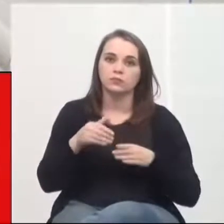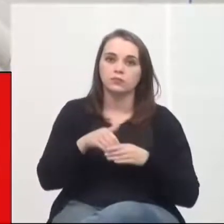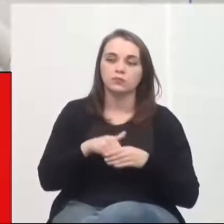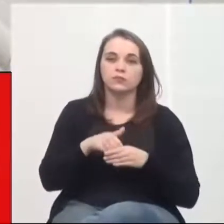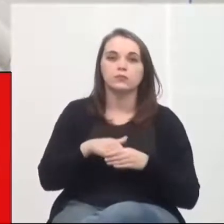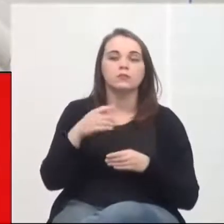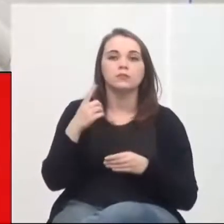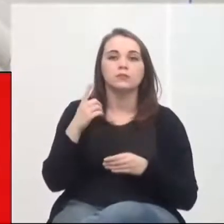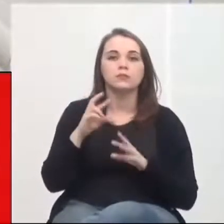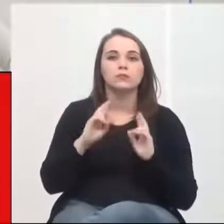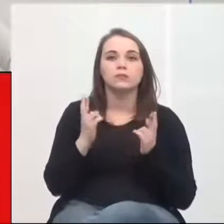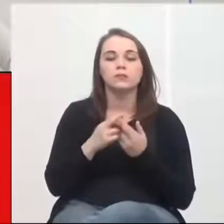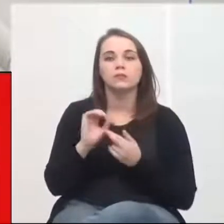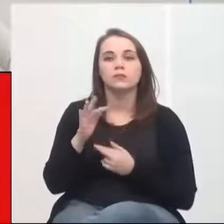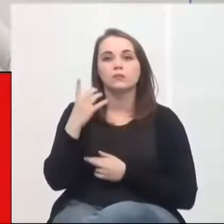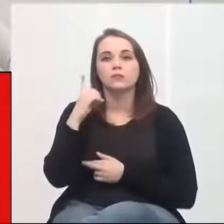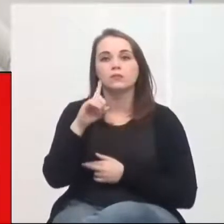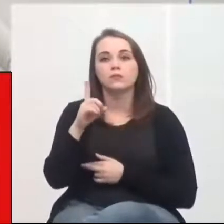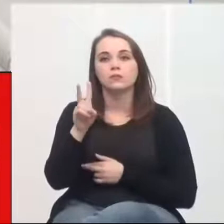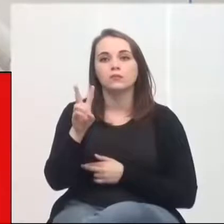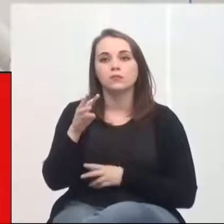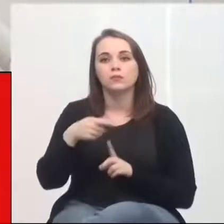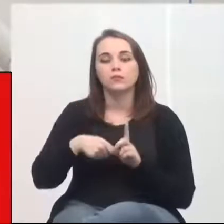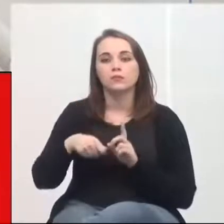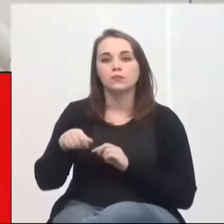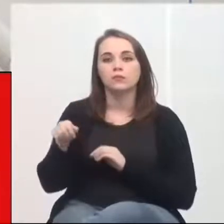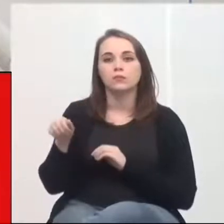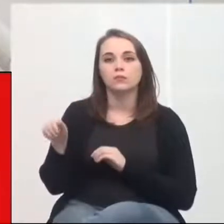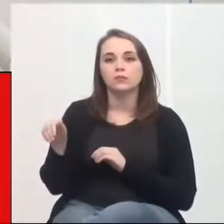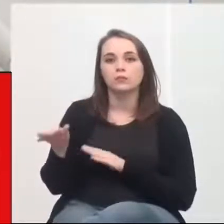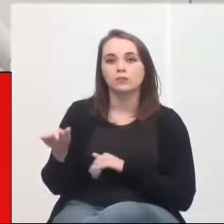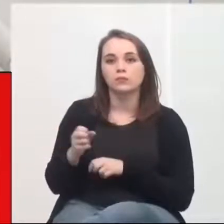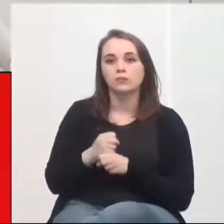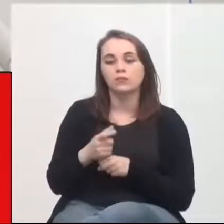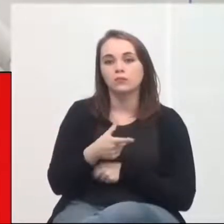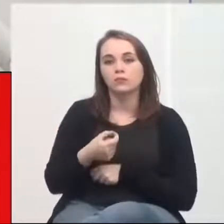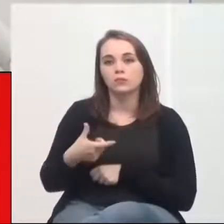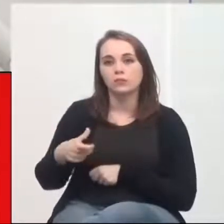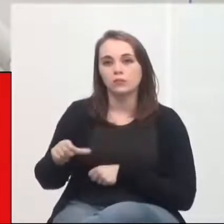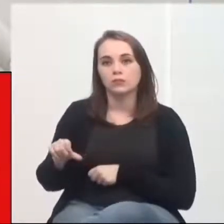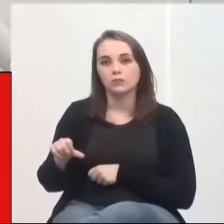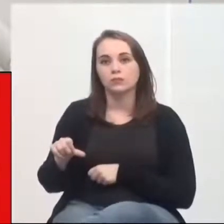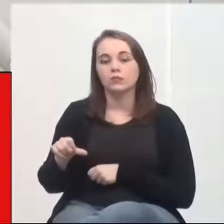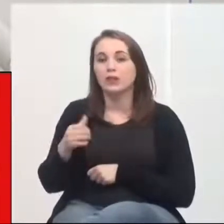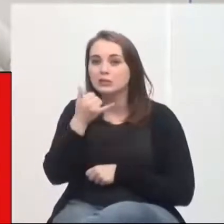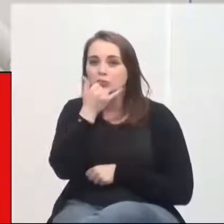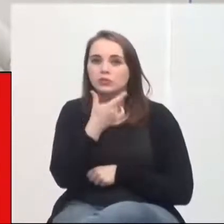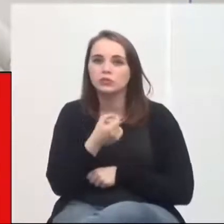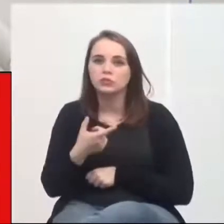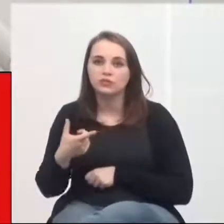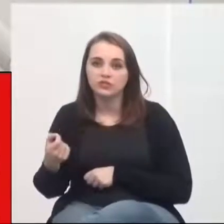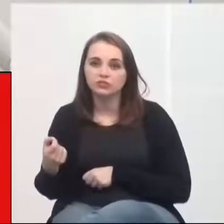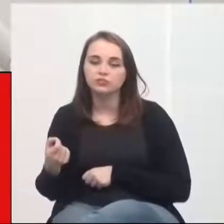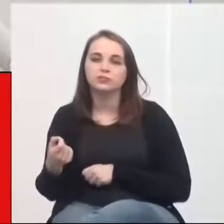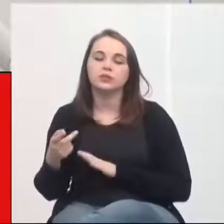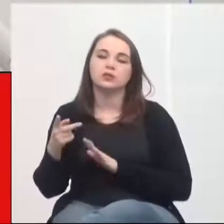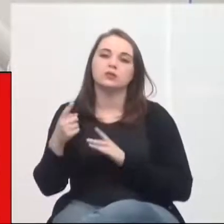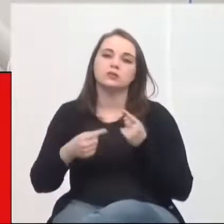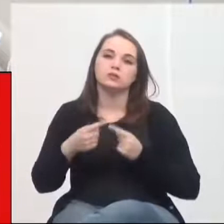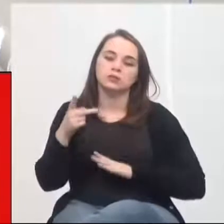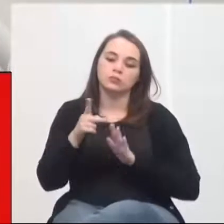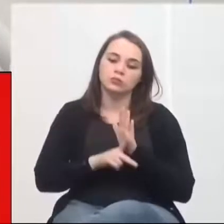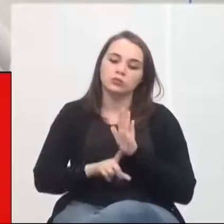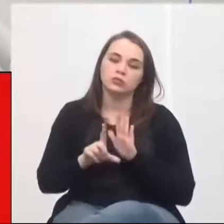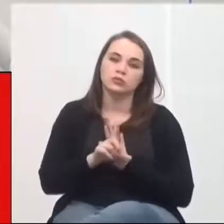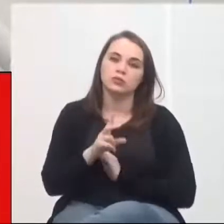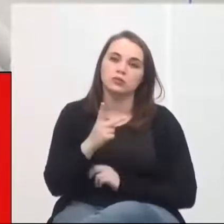ordinária realizada em 13 de nove de 2021. Em discussão, os PLC PE